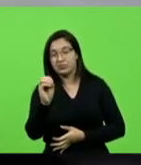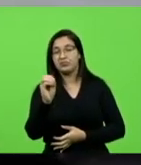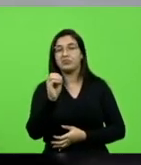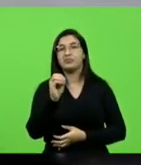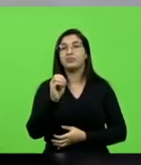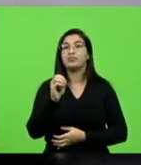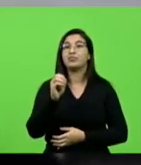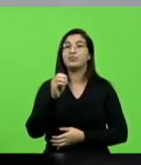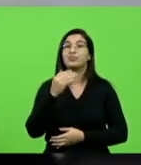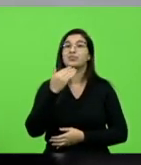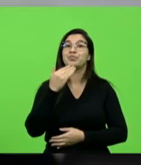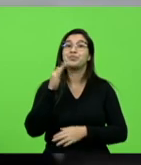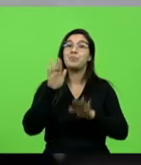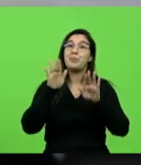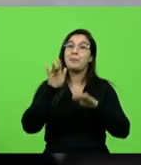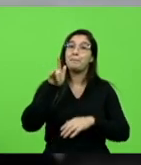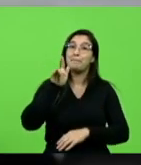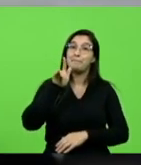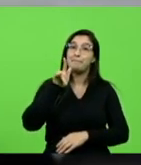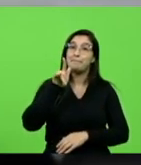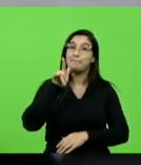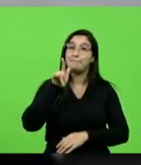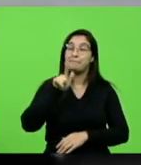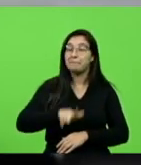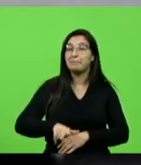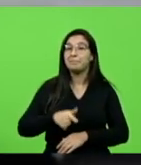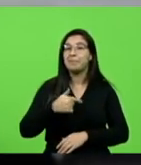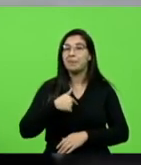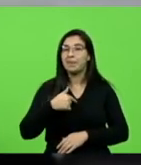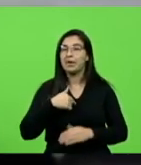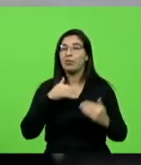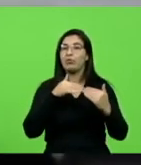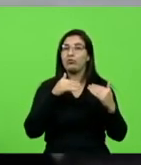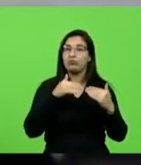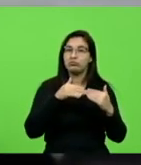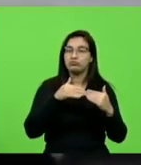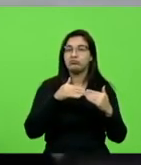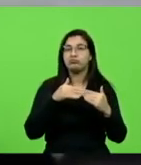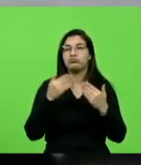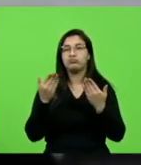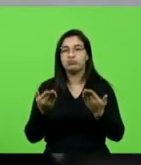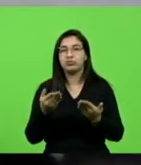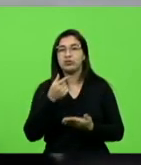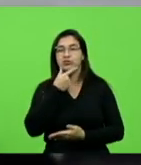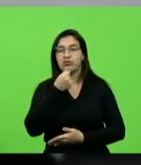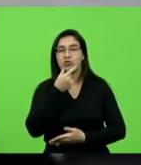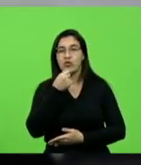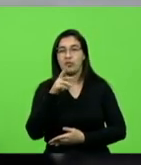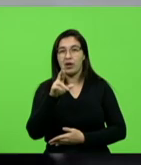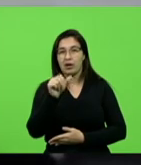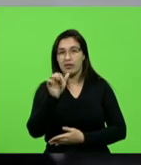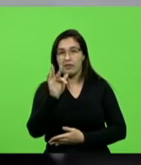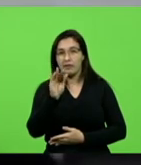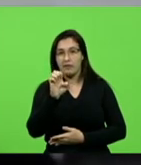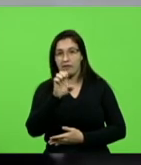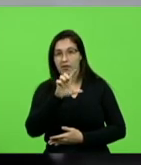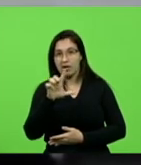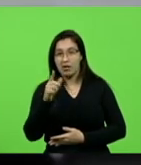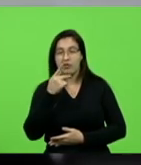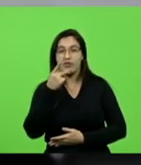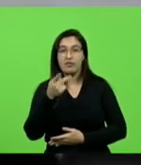à explanação coerente, pertinente do Dr. Rafael Luz sobre o